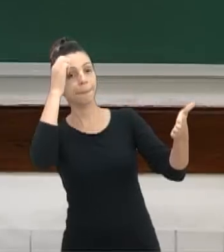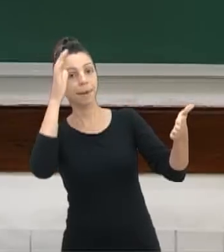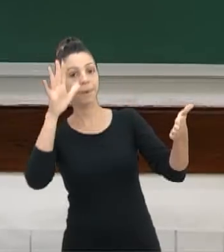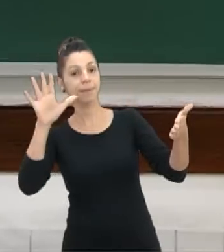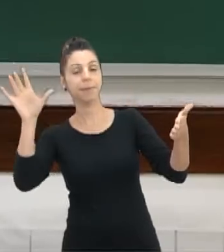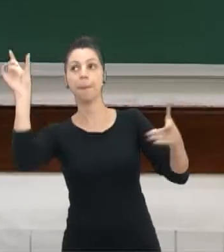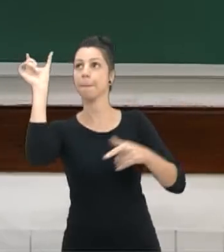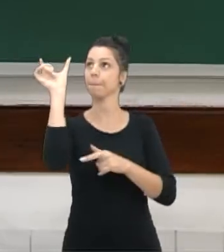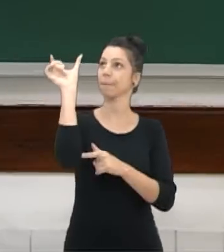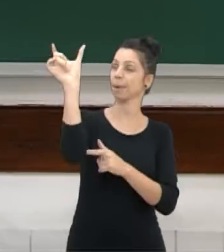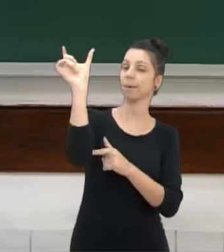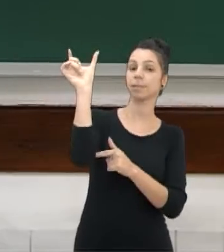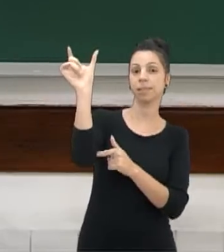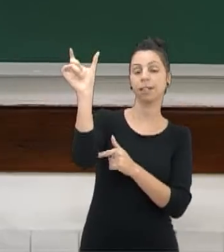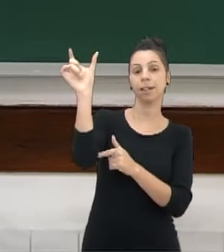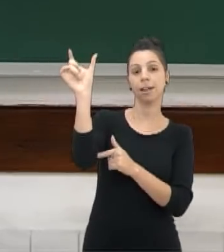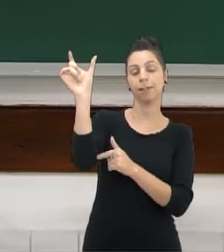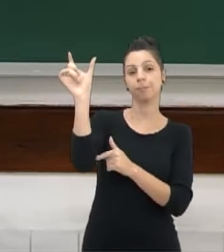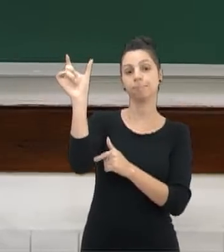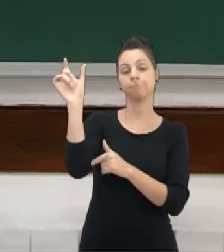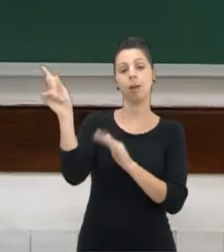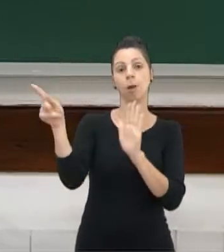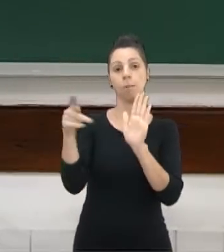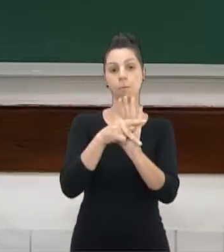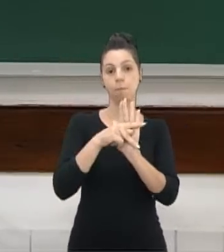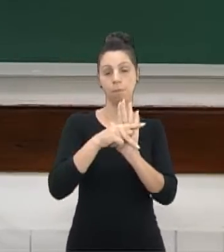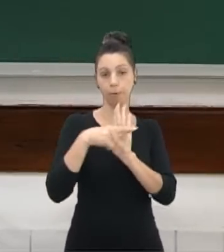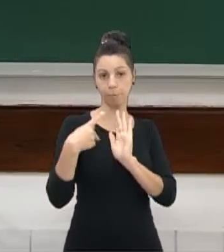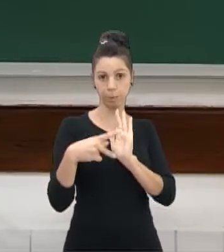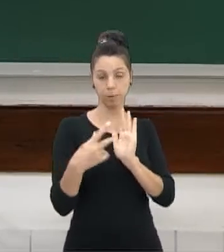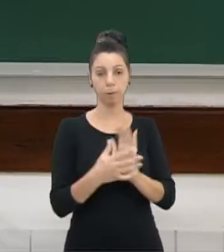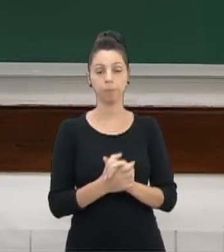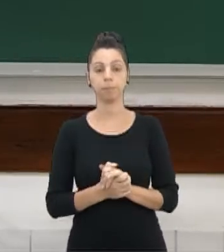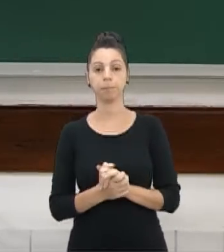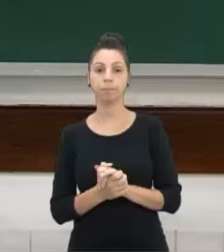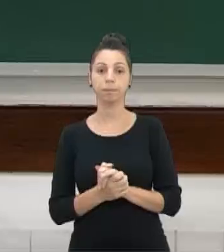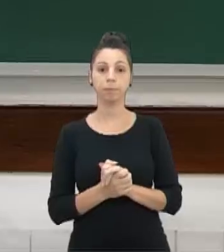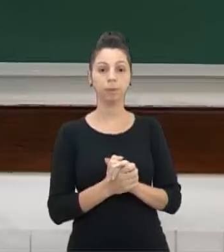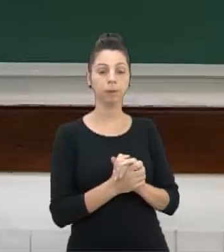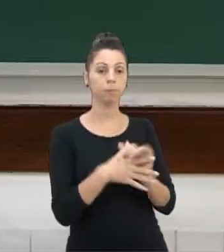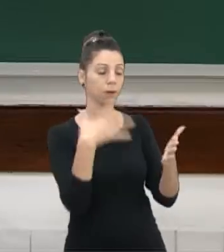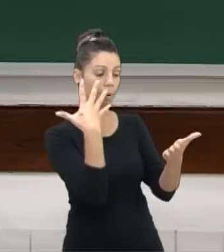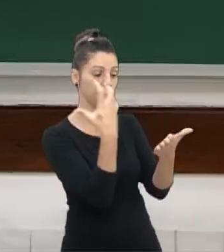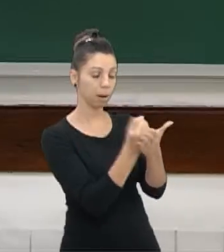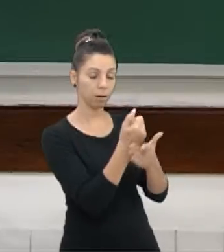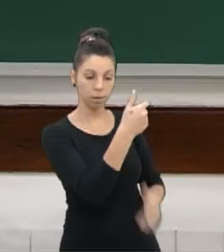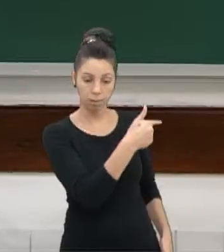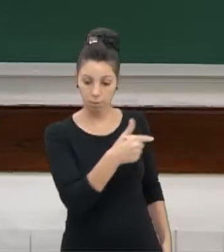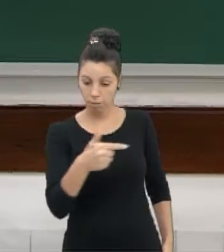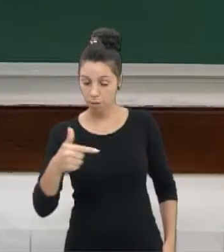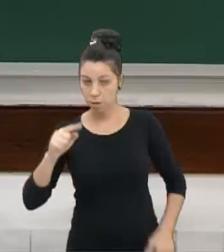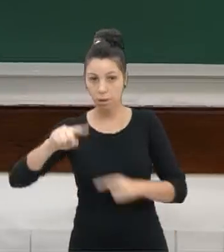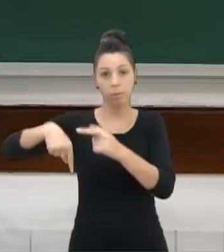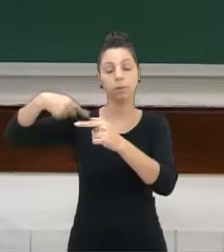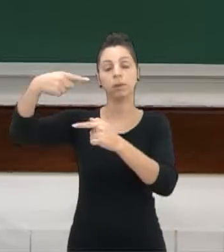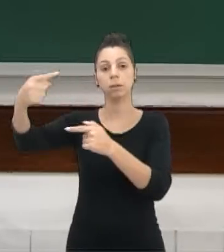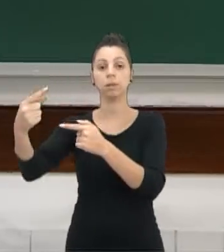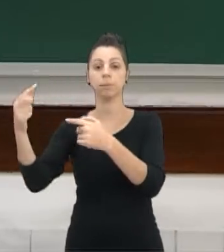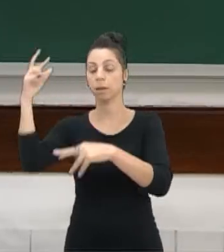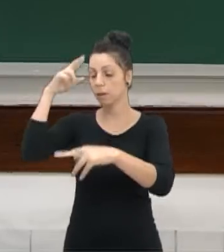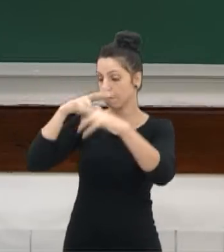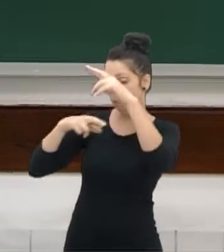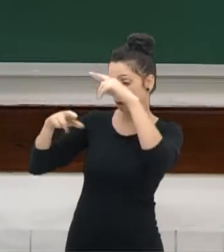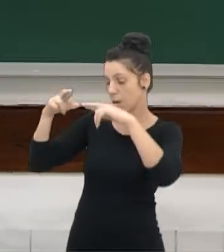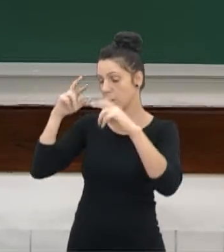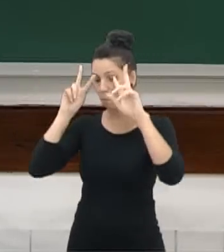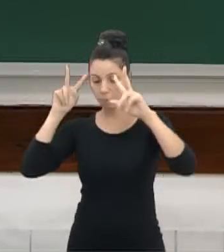de palavras que você tem sobre você. Então, você vai marcar essa semana e aí depois você vai avaliar. Se você tiver um